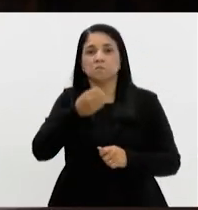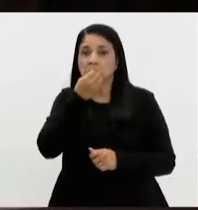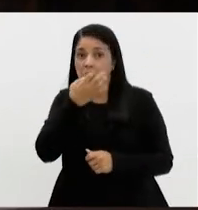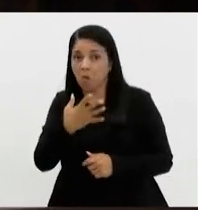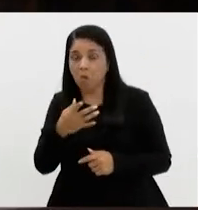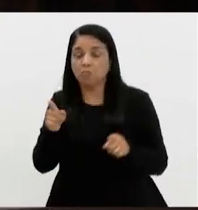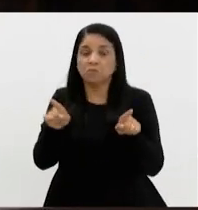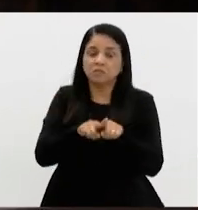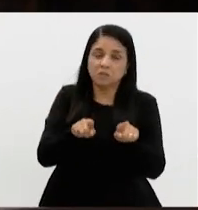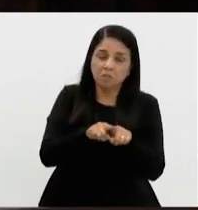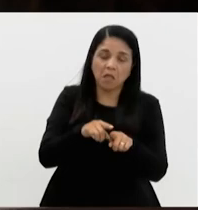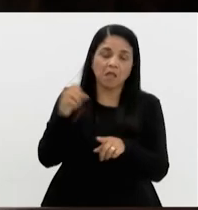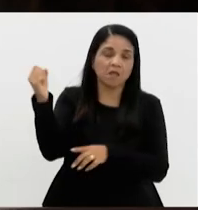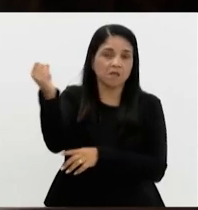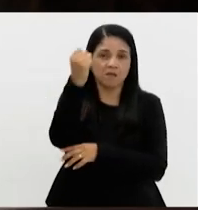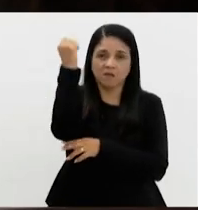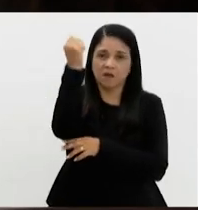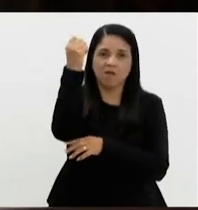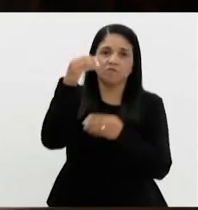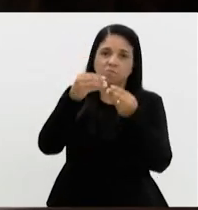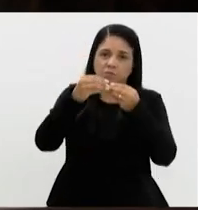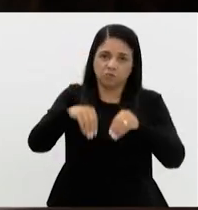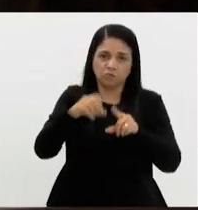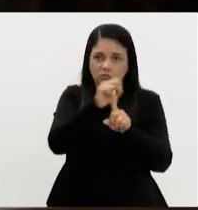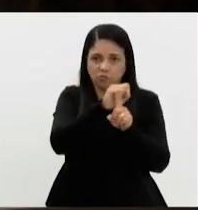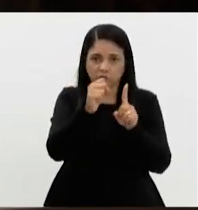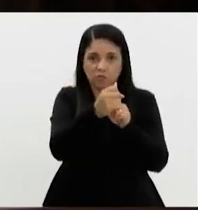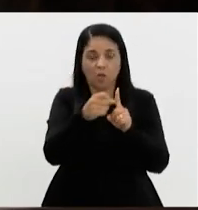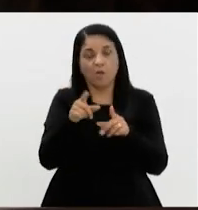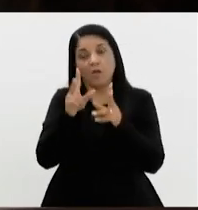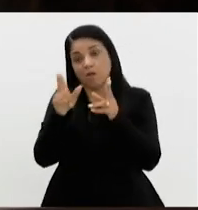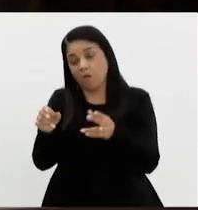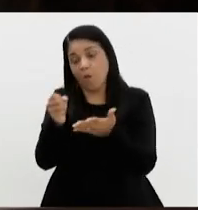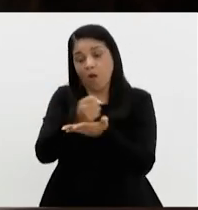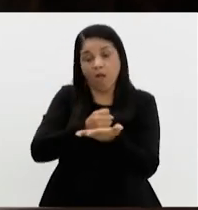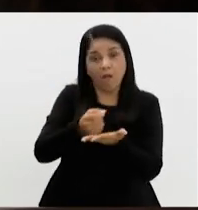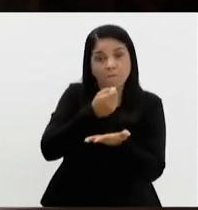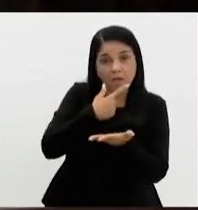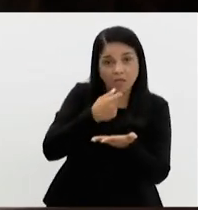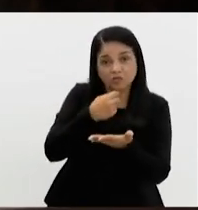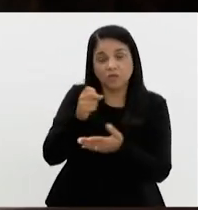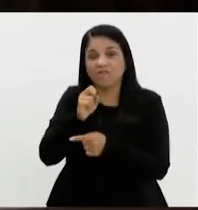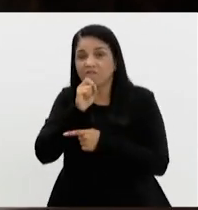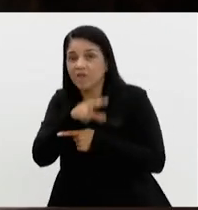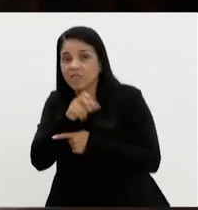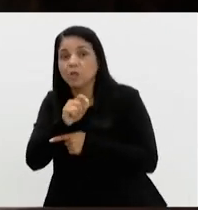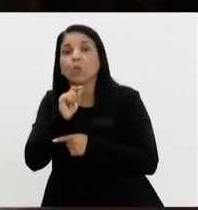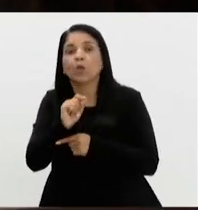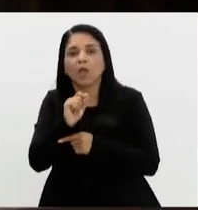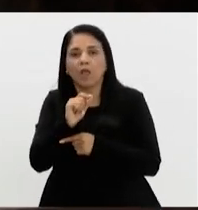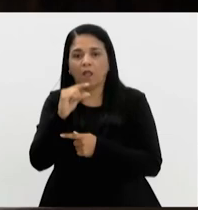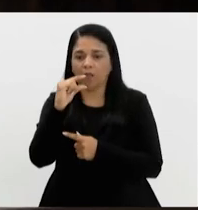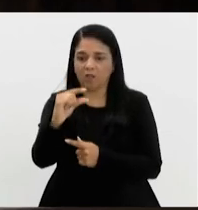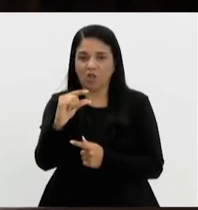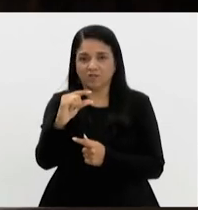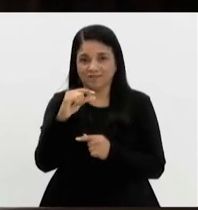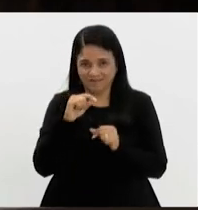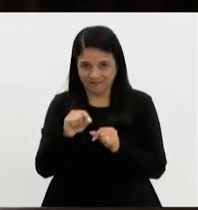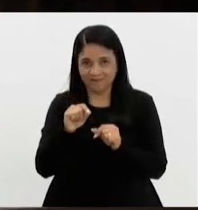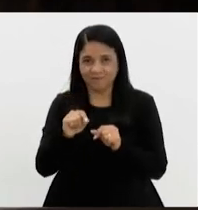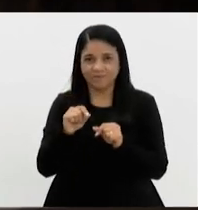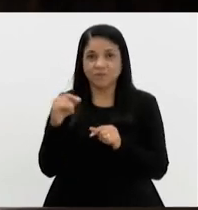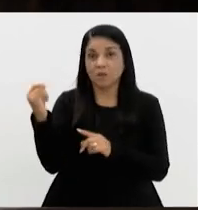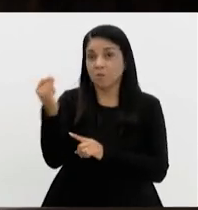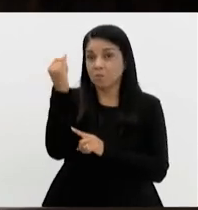quanto causar graves prejuízos sociais a diferença entre o remédio e o veneno é a dose E cabe a judiciário realmente atuar como importante